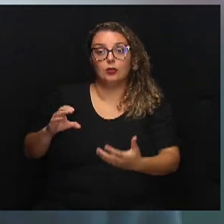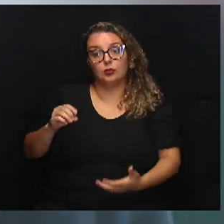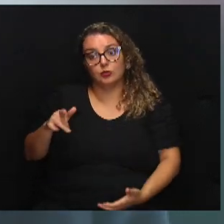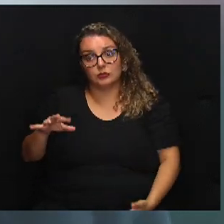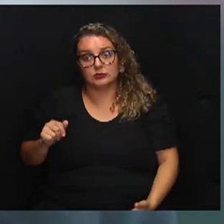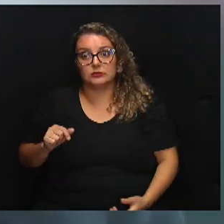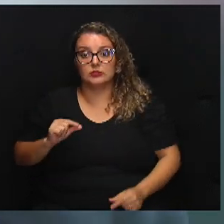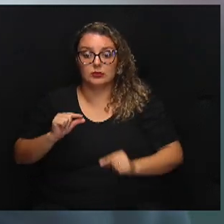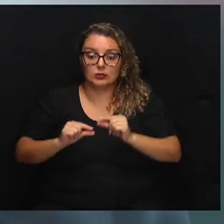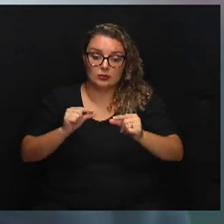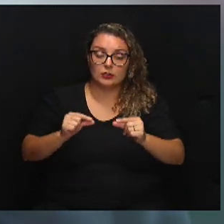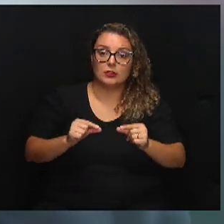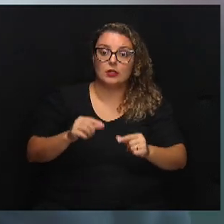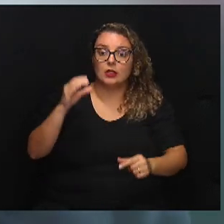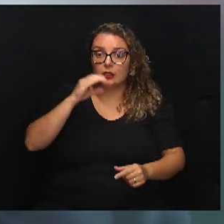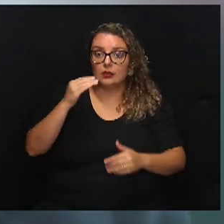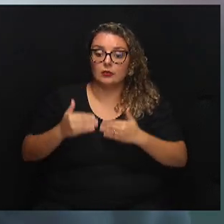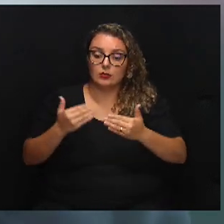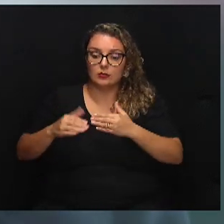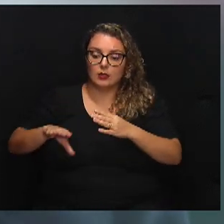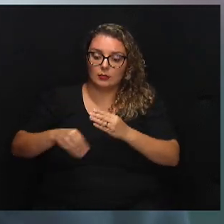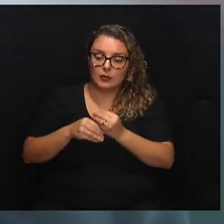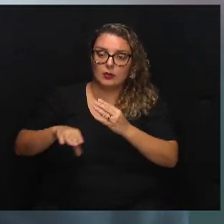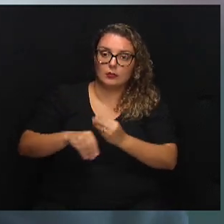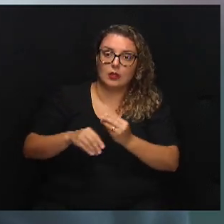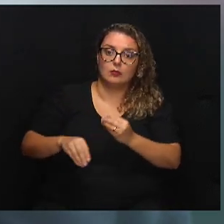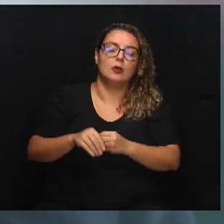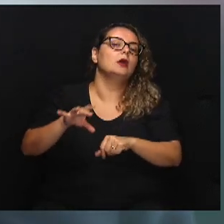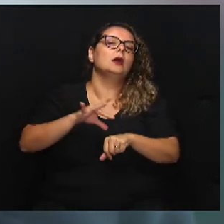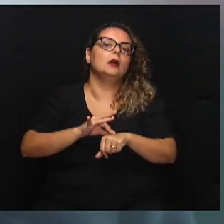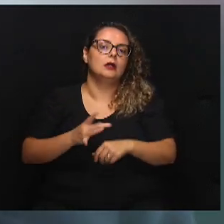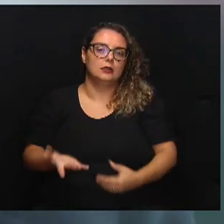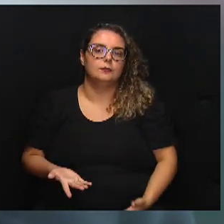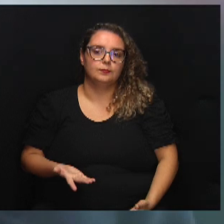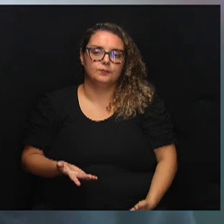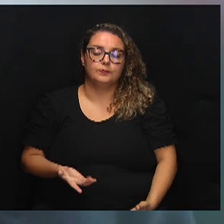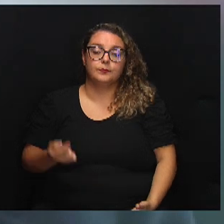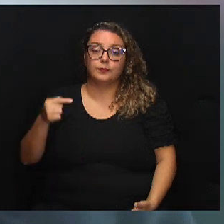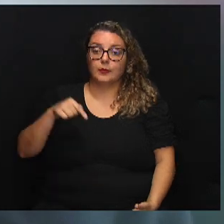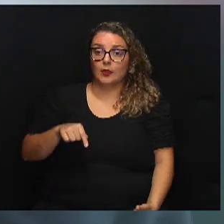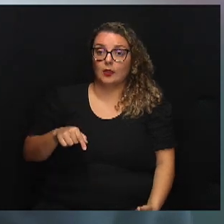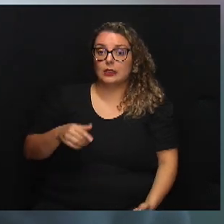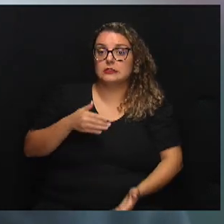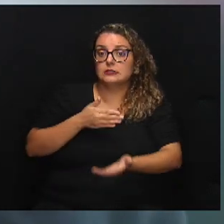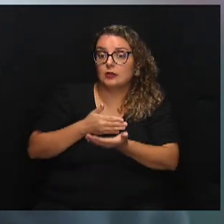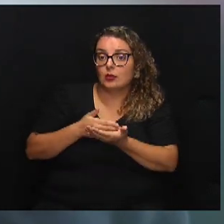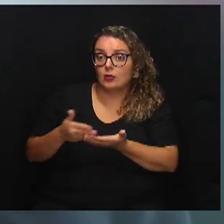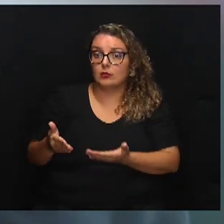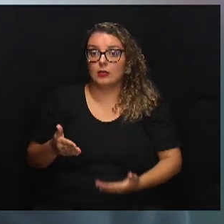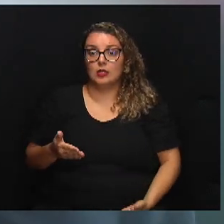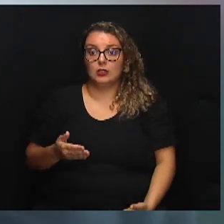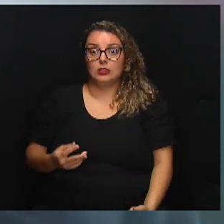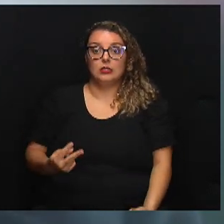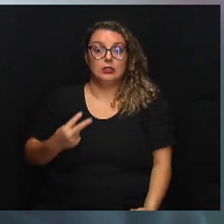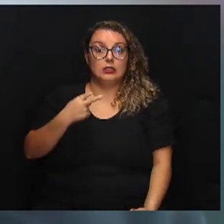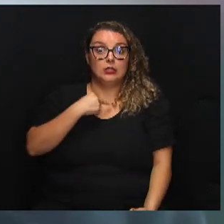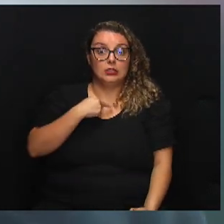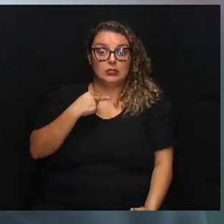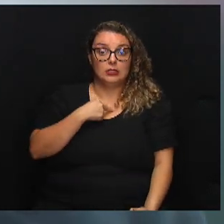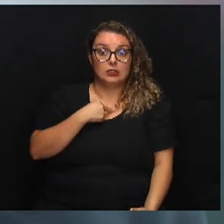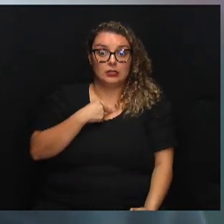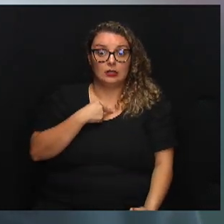e rapidamente vai se introduzindo as carnes. Então, essa introdução, ela não pode ser